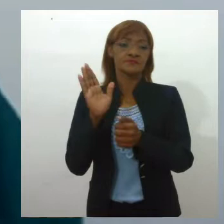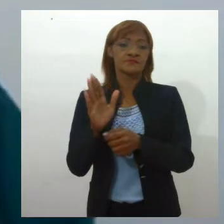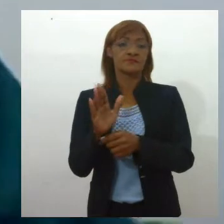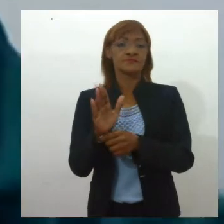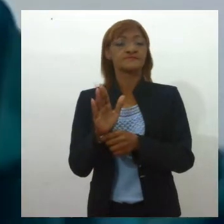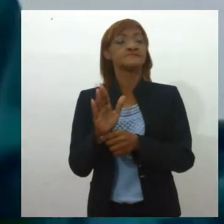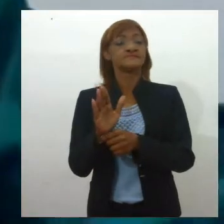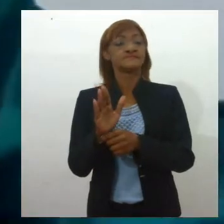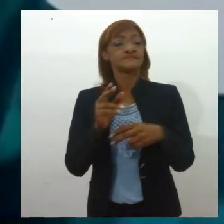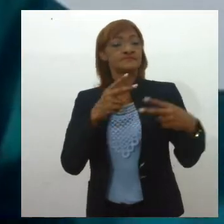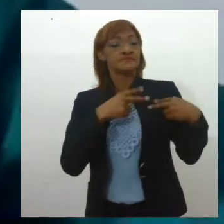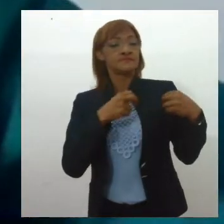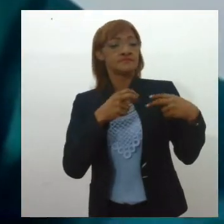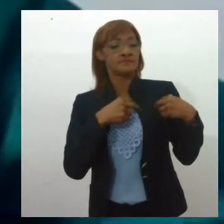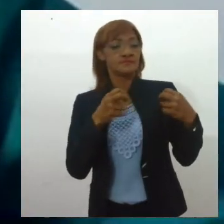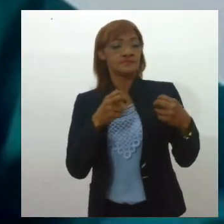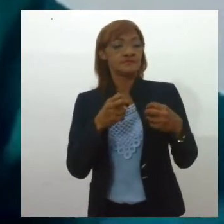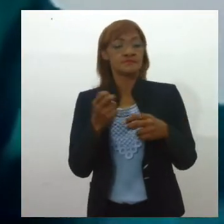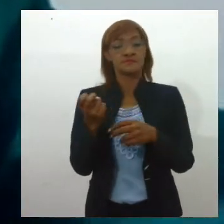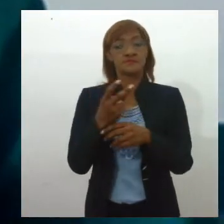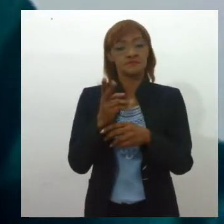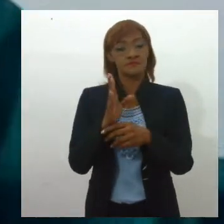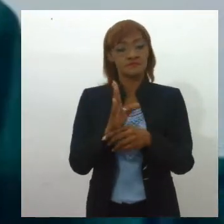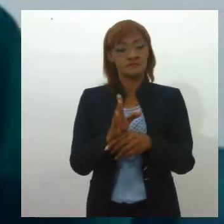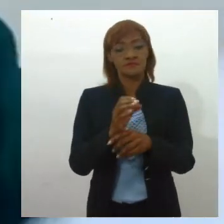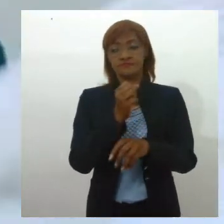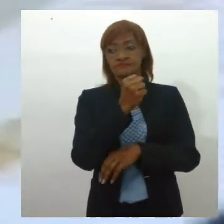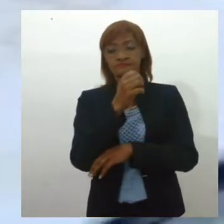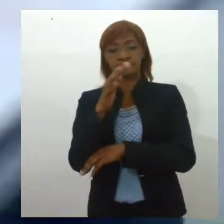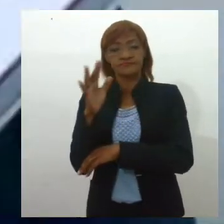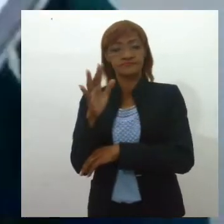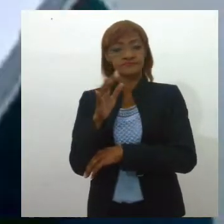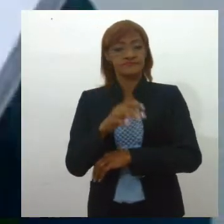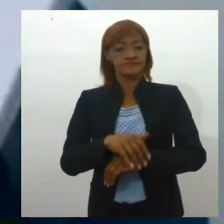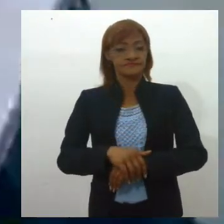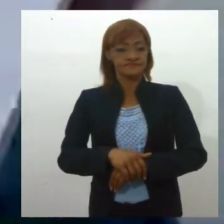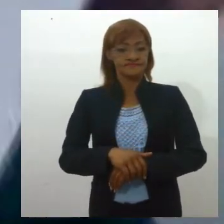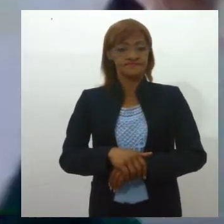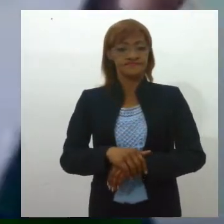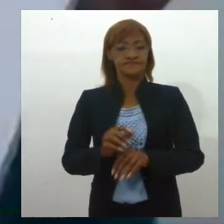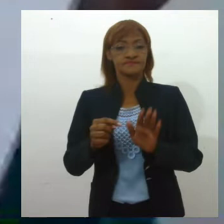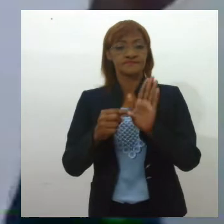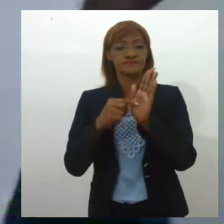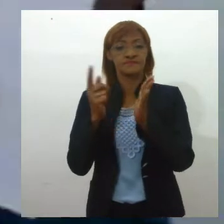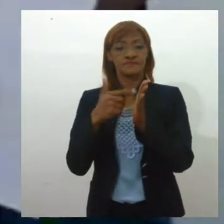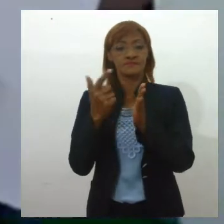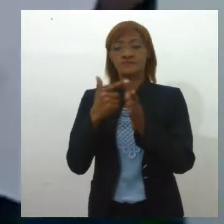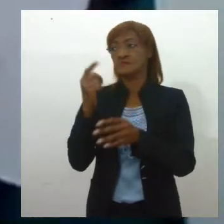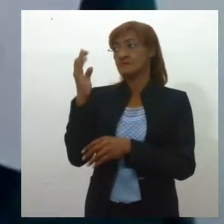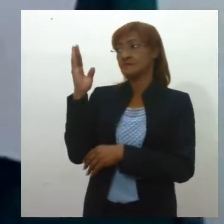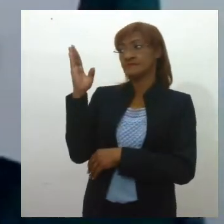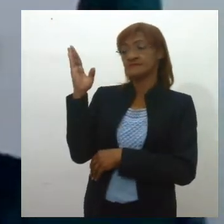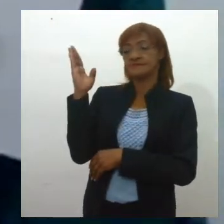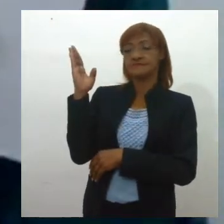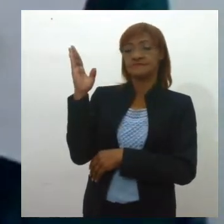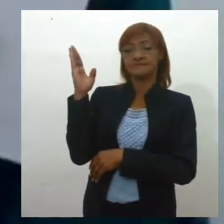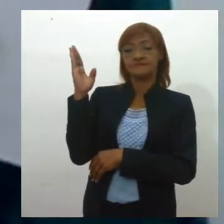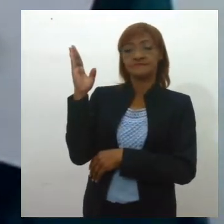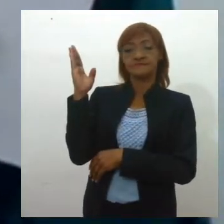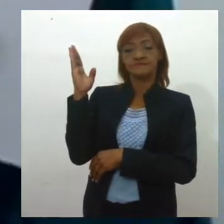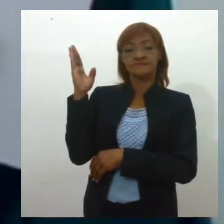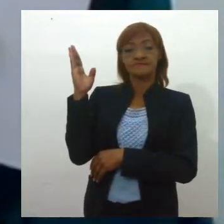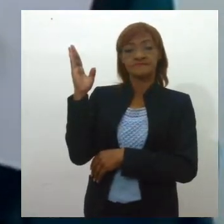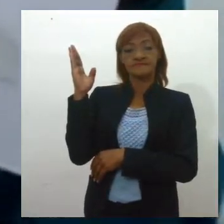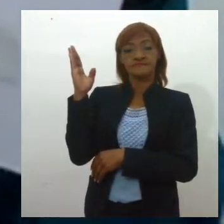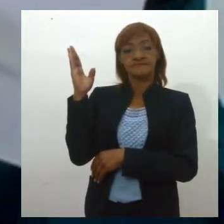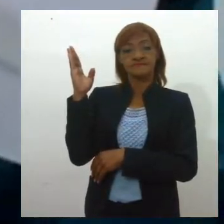por meio do programa Petrobras Socioambiental. Nós lançamos no último dia 11 esse livro, com o mesmo nome